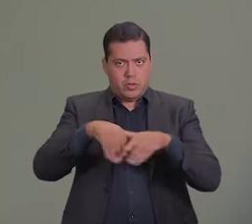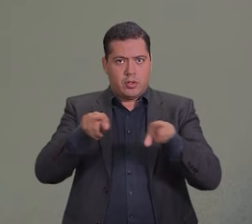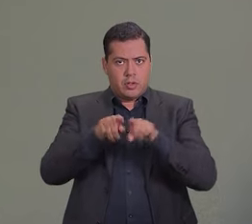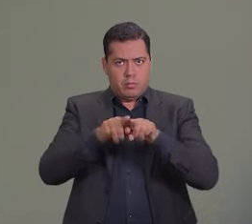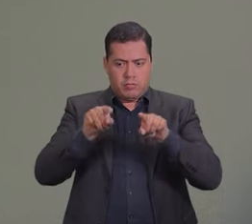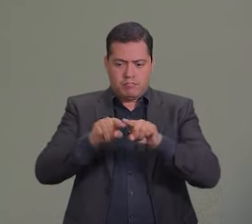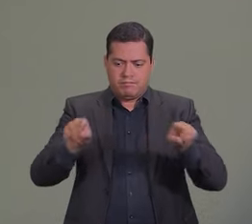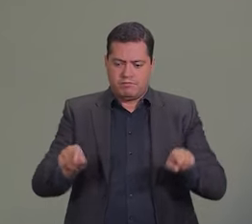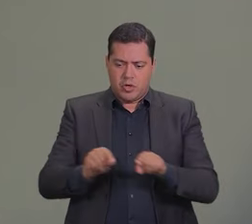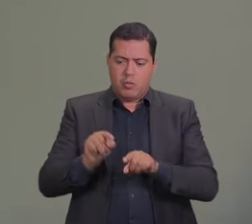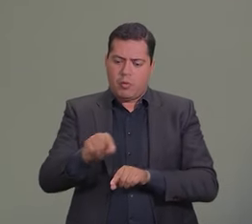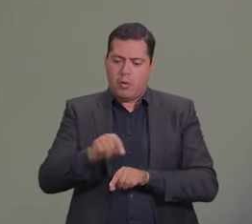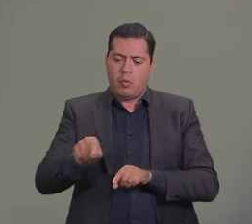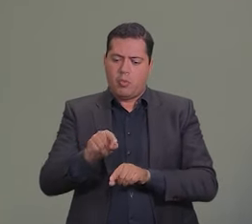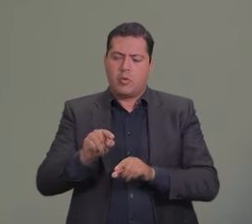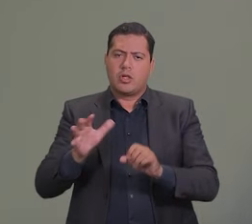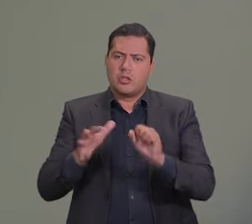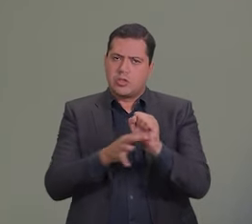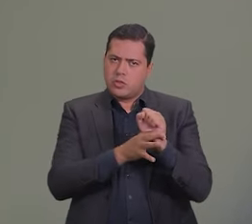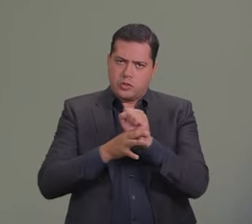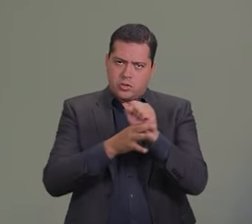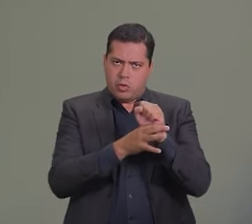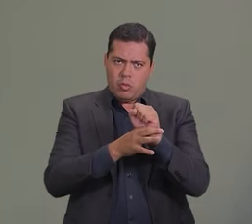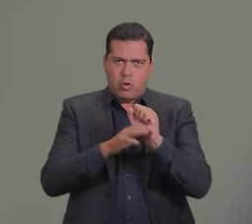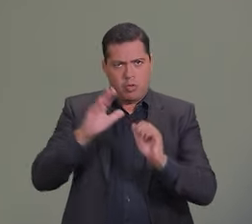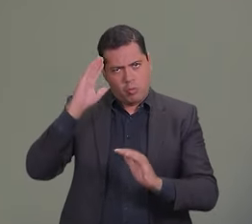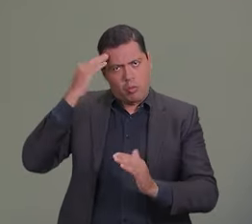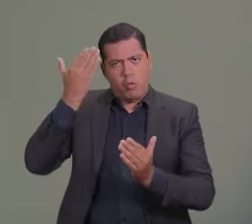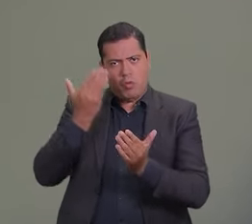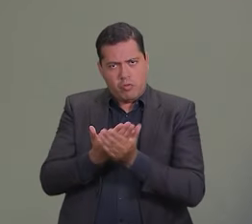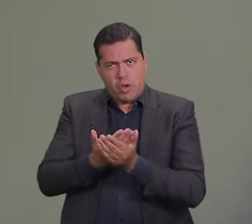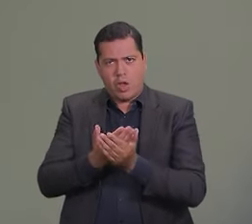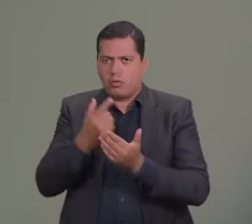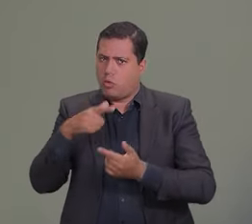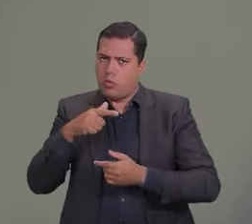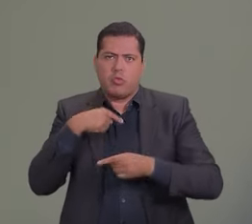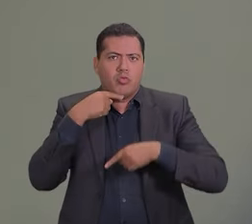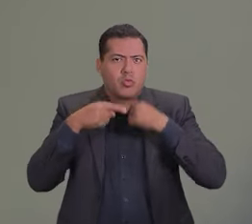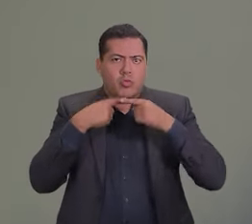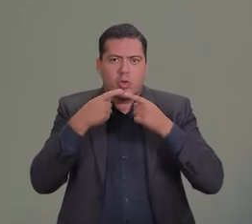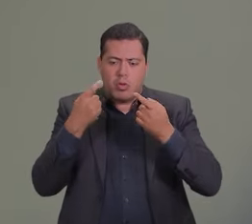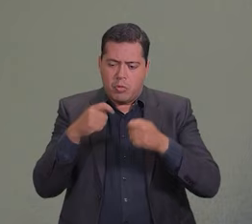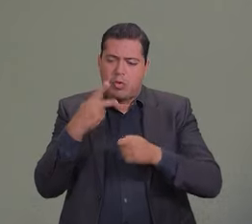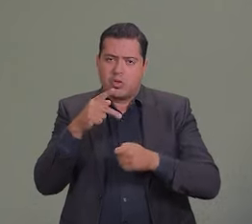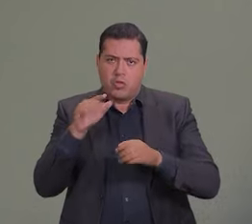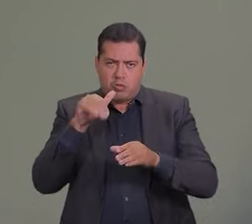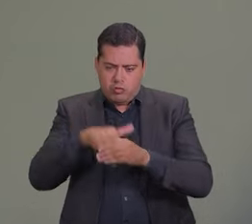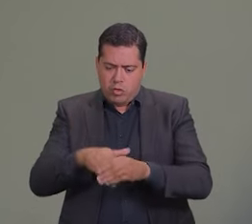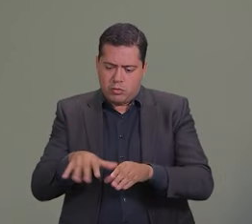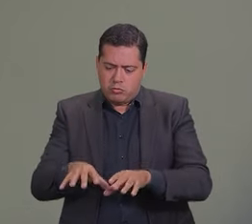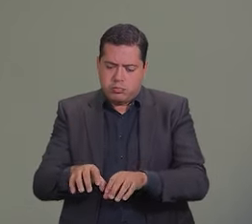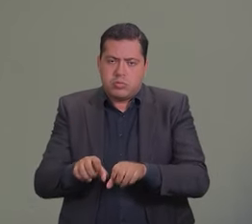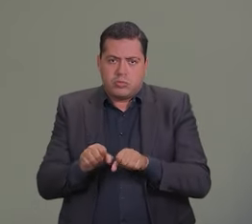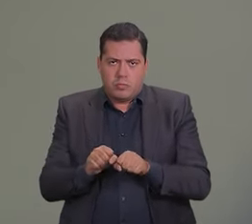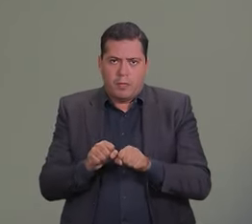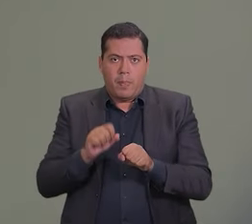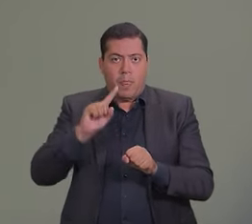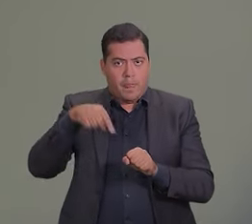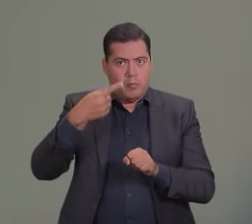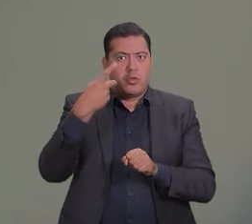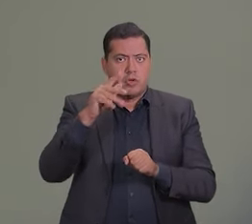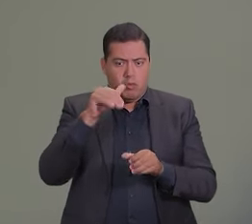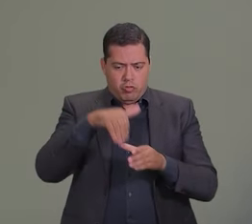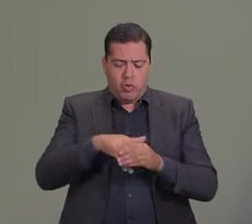urna, segura, auditável e inquestionável, acolha o seu voto. Ele será apurado,